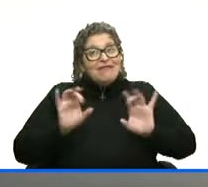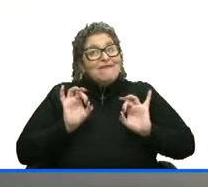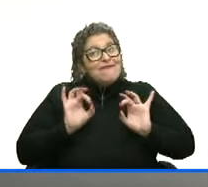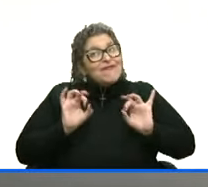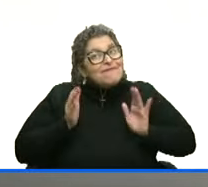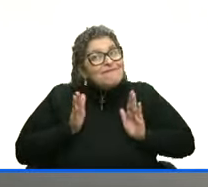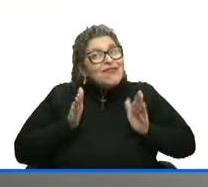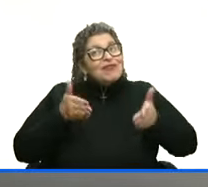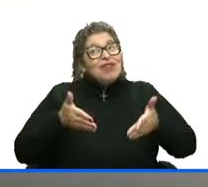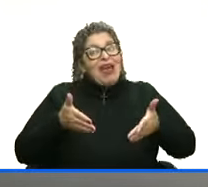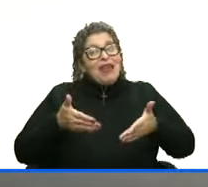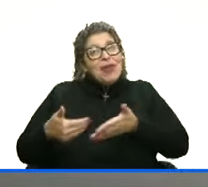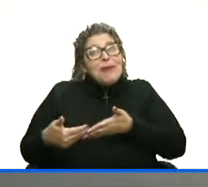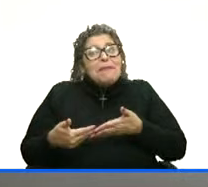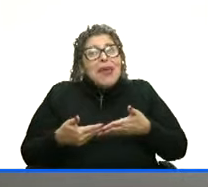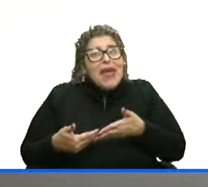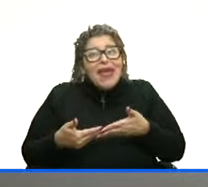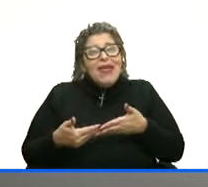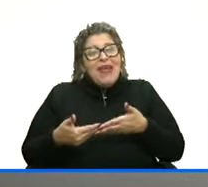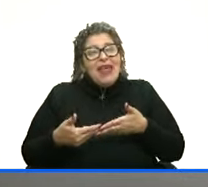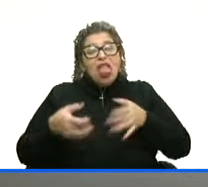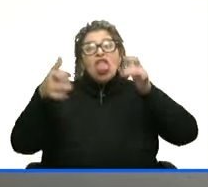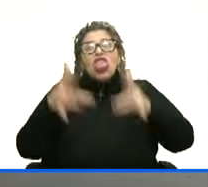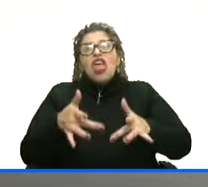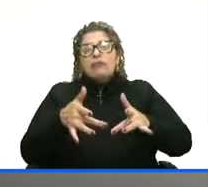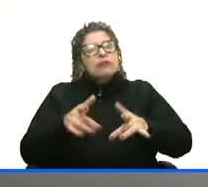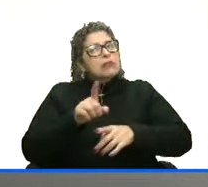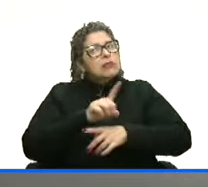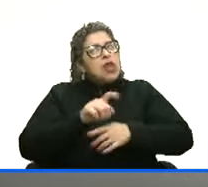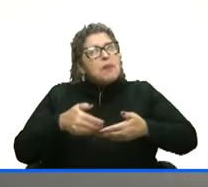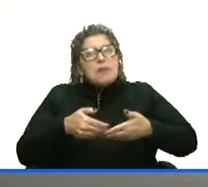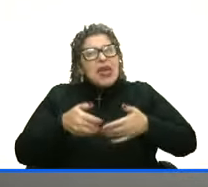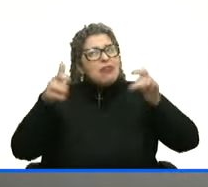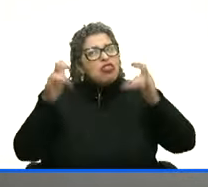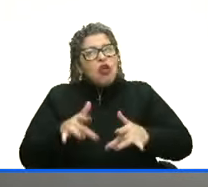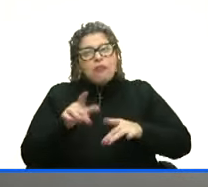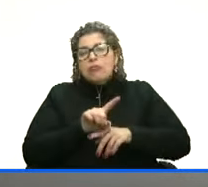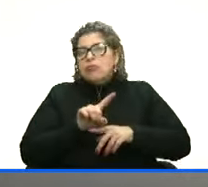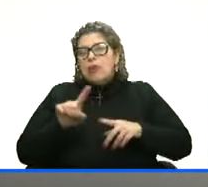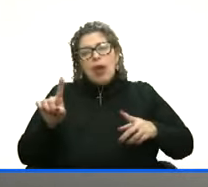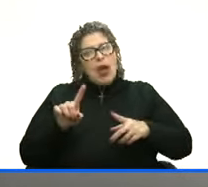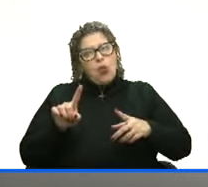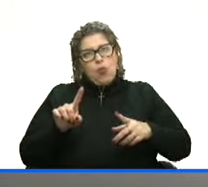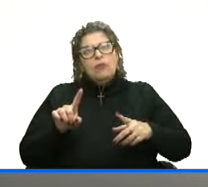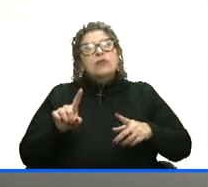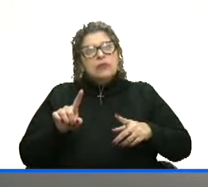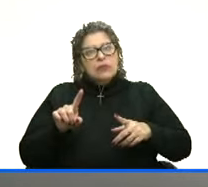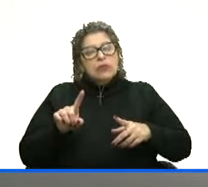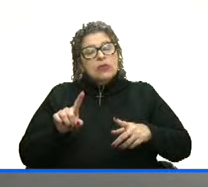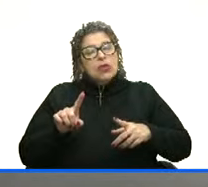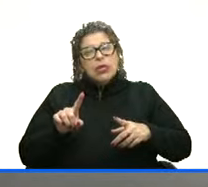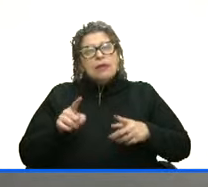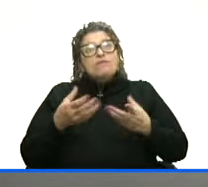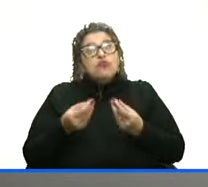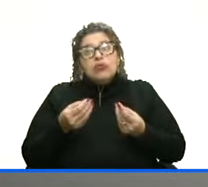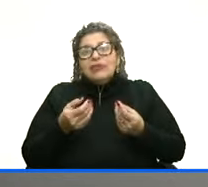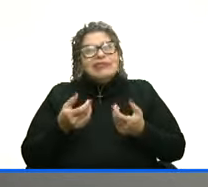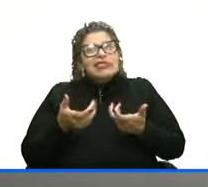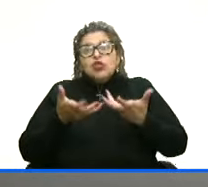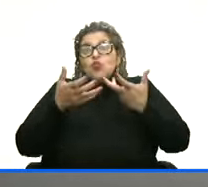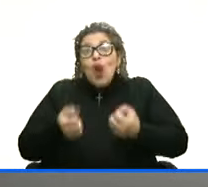do berçário, porque não pode ser depósito de criança. E muitas de nós não têm e se recusa por